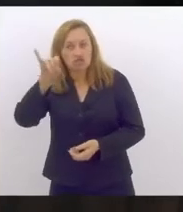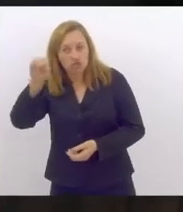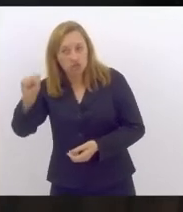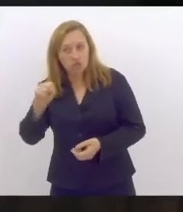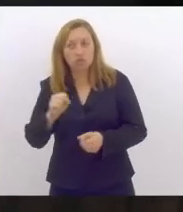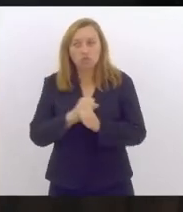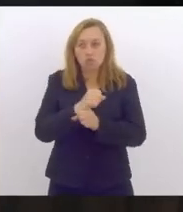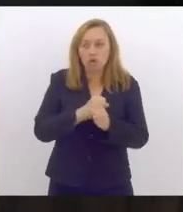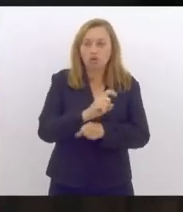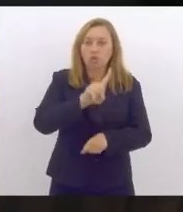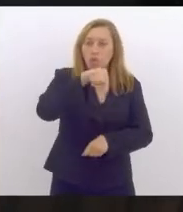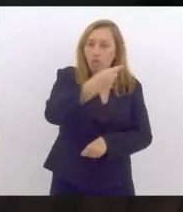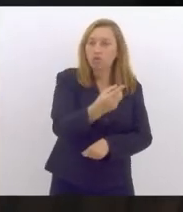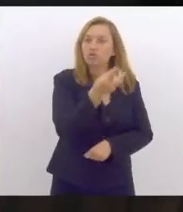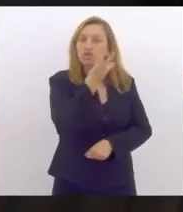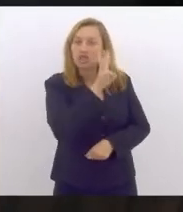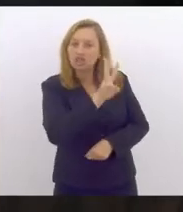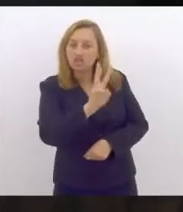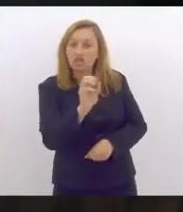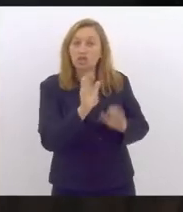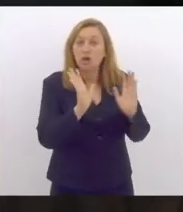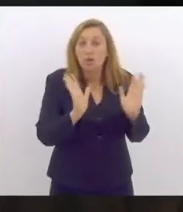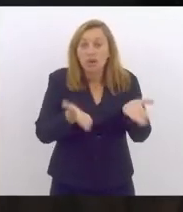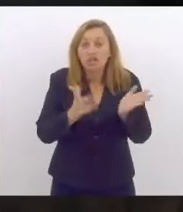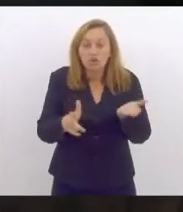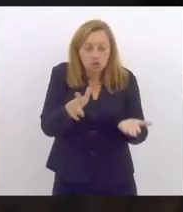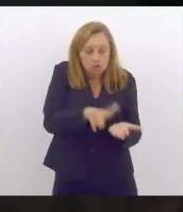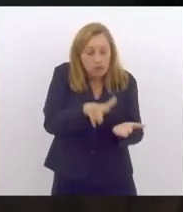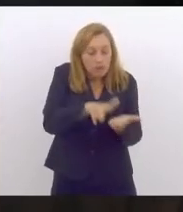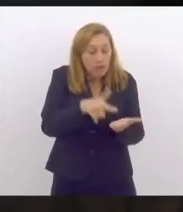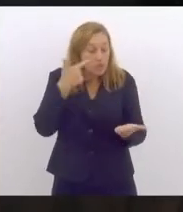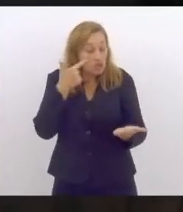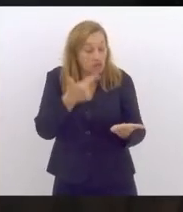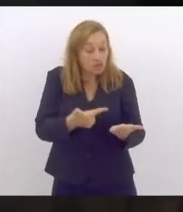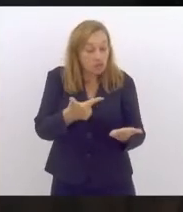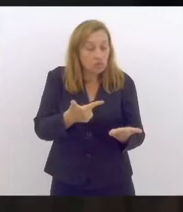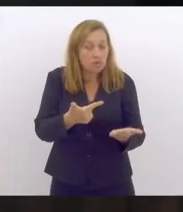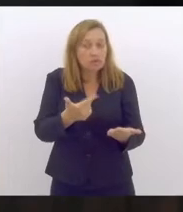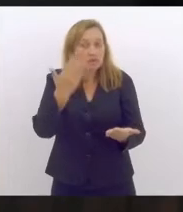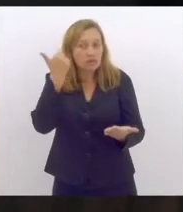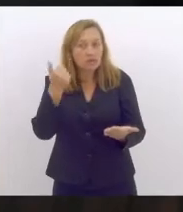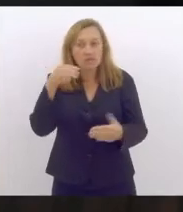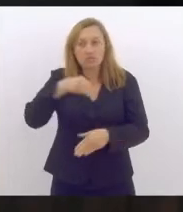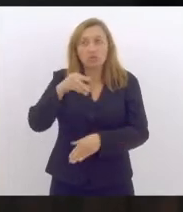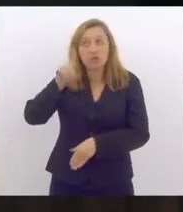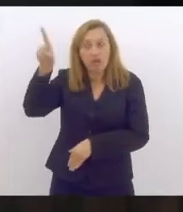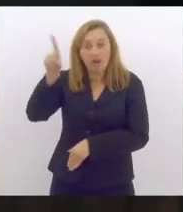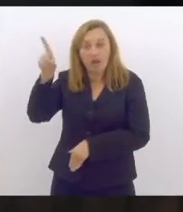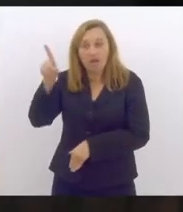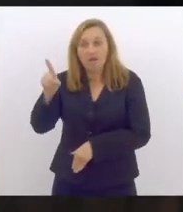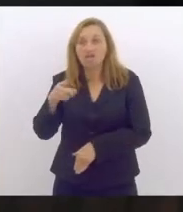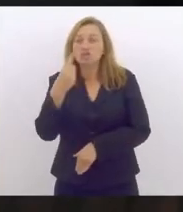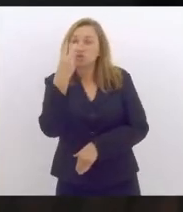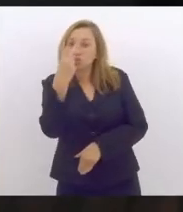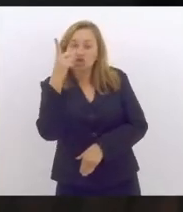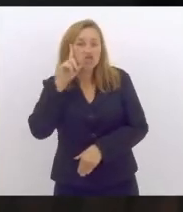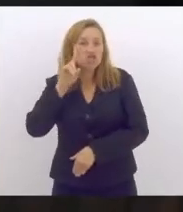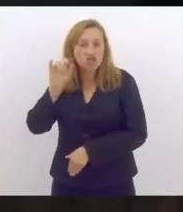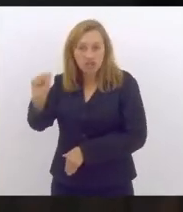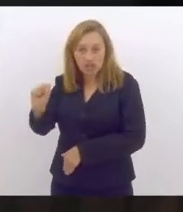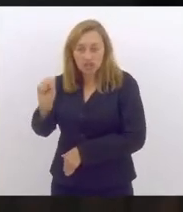Outros falavam 3 dias, mas hoje o que está no papel, o que nós ficamos sabendo nesse minuto, lá em cima, é que são apenas